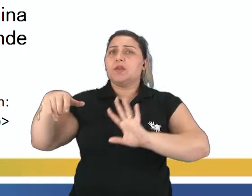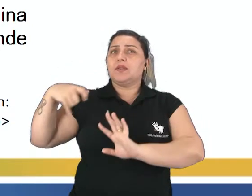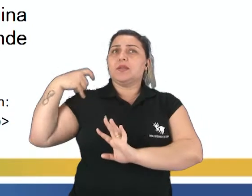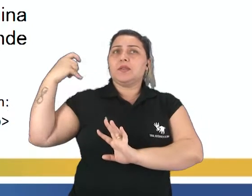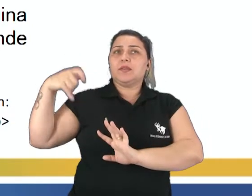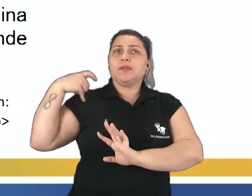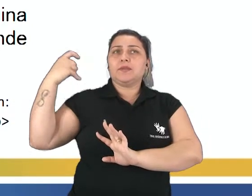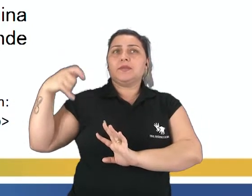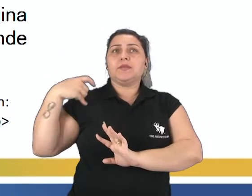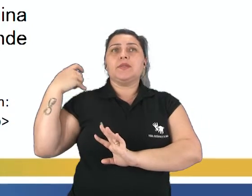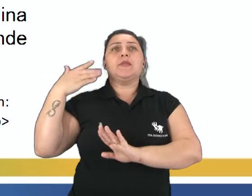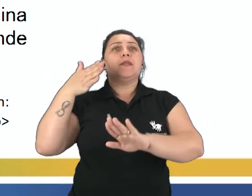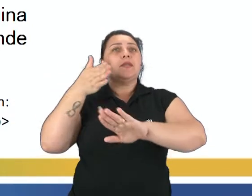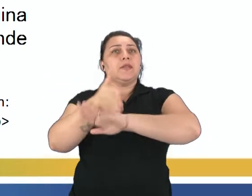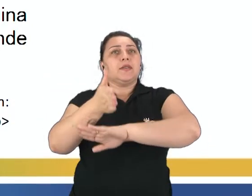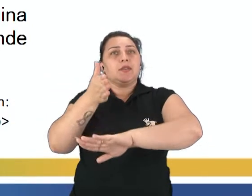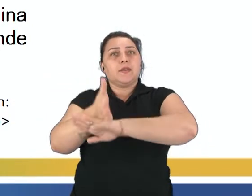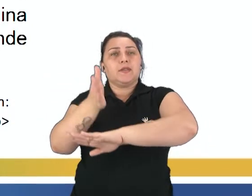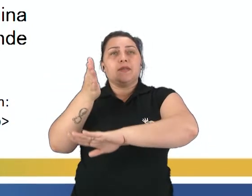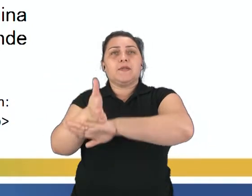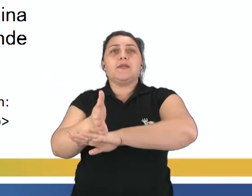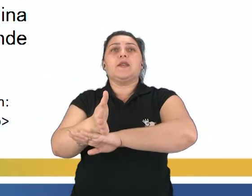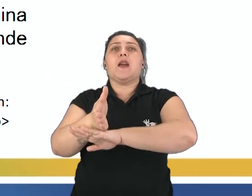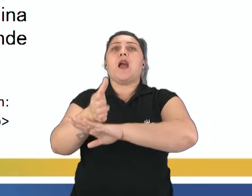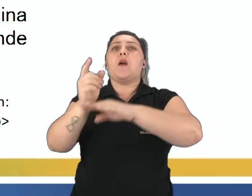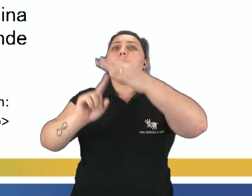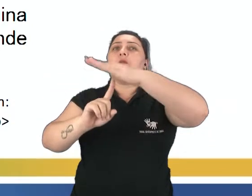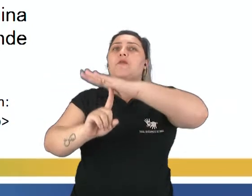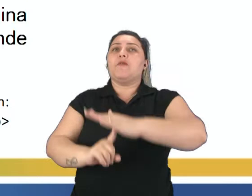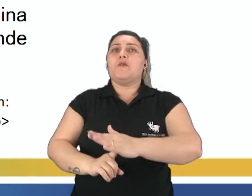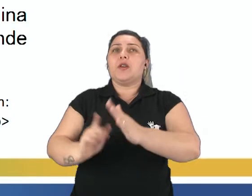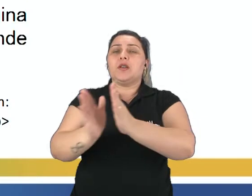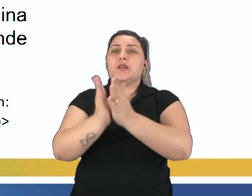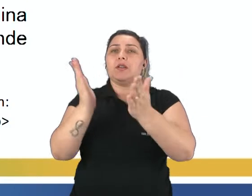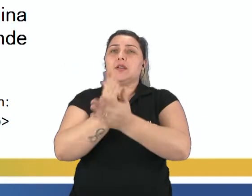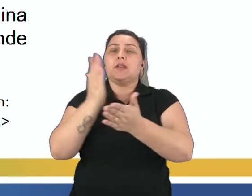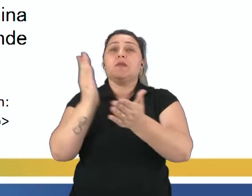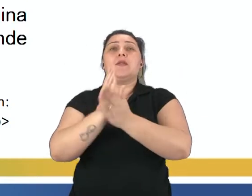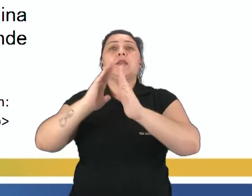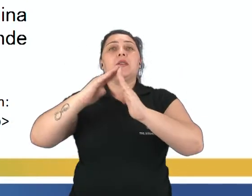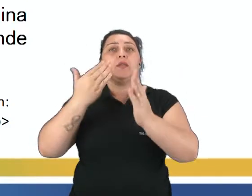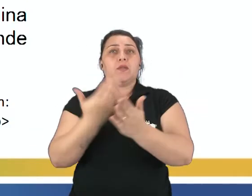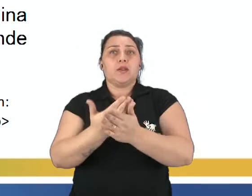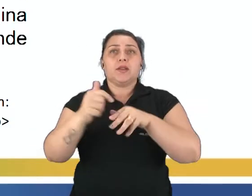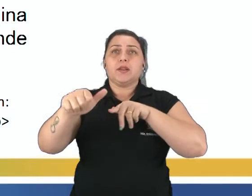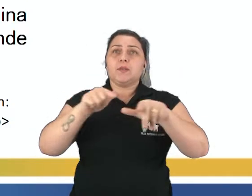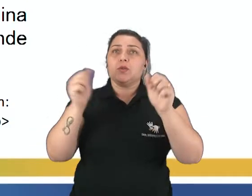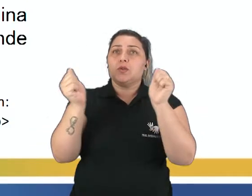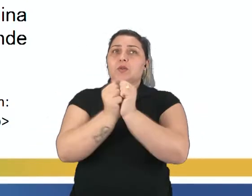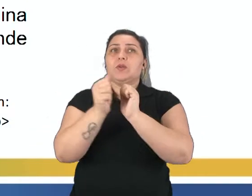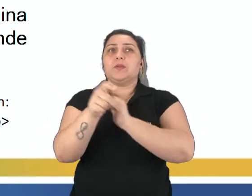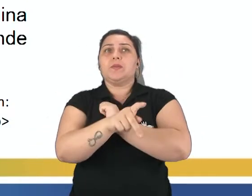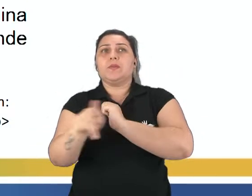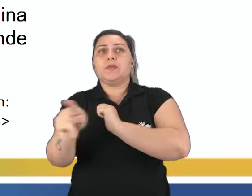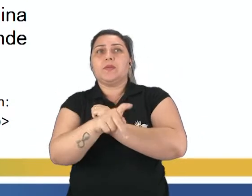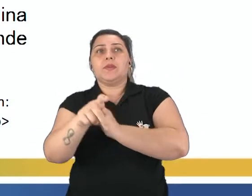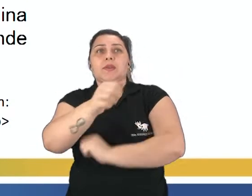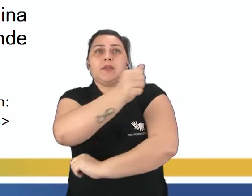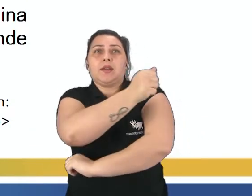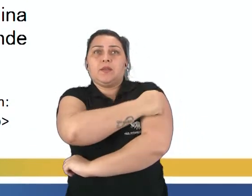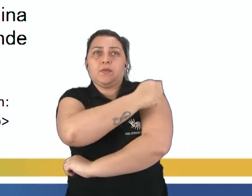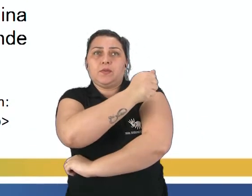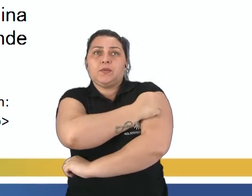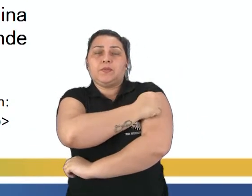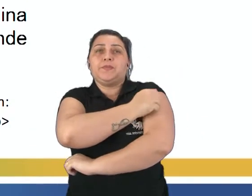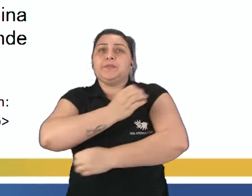idades. Ela visita feiras de livros e escolas, onde trabalha junto com professores